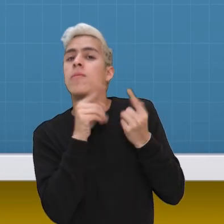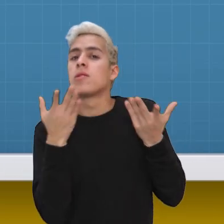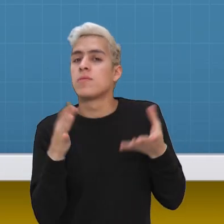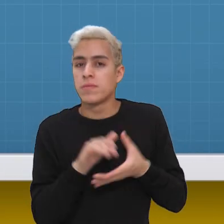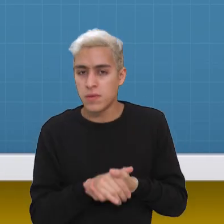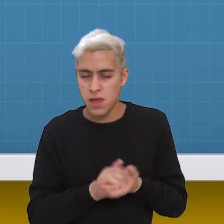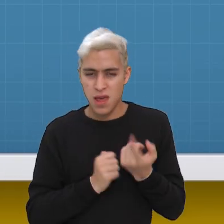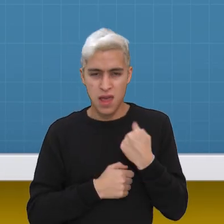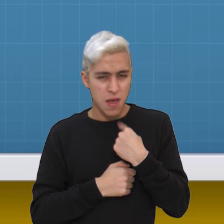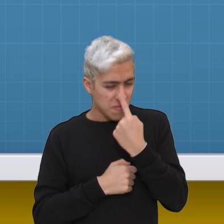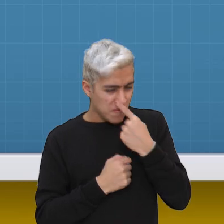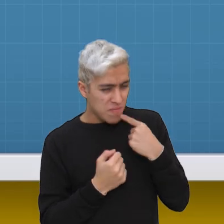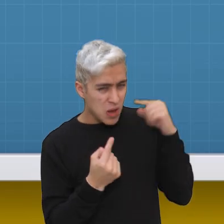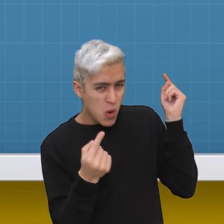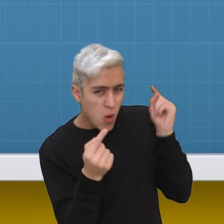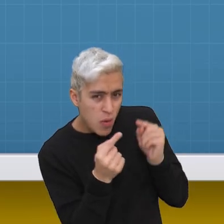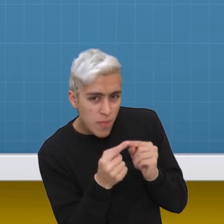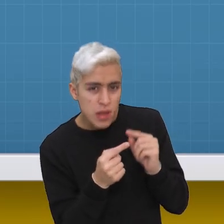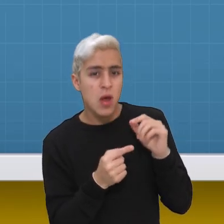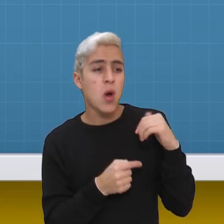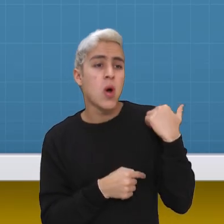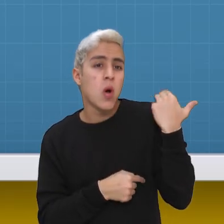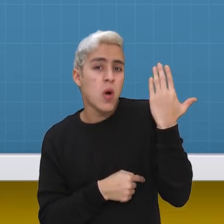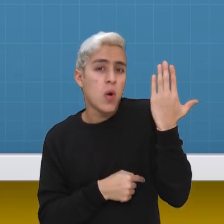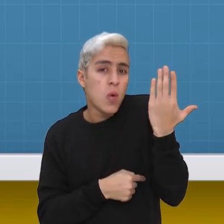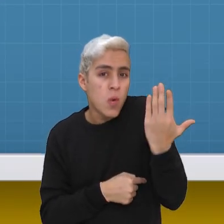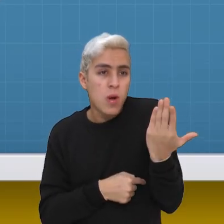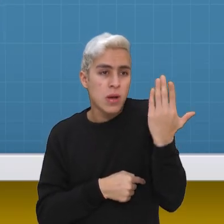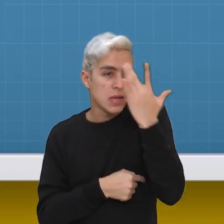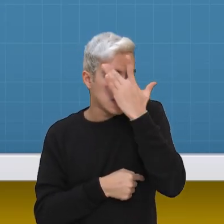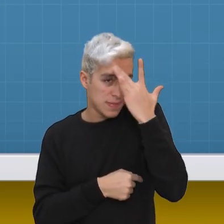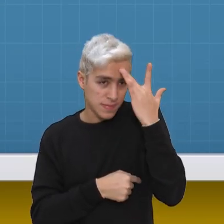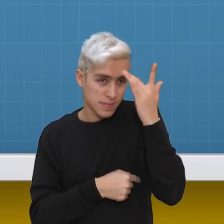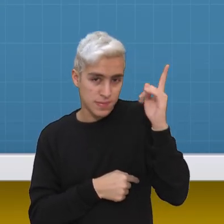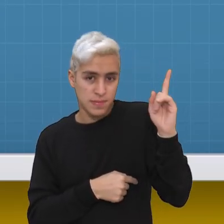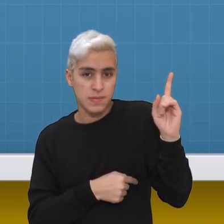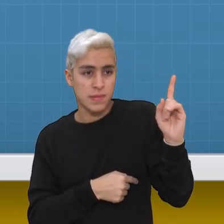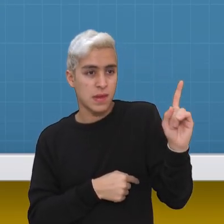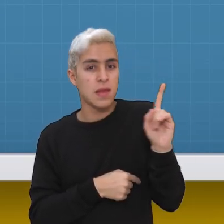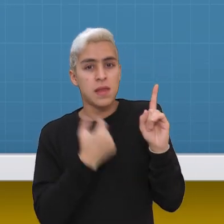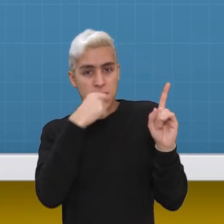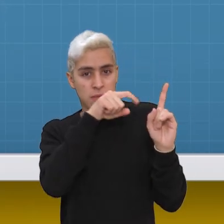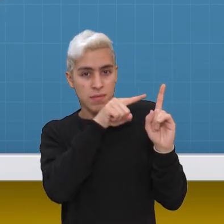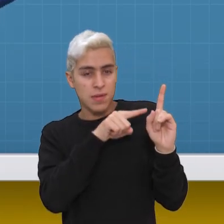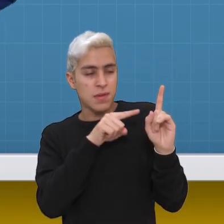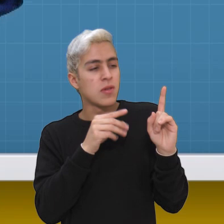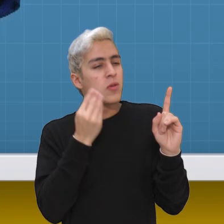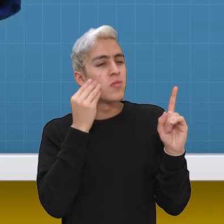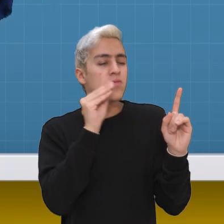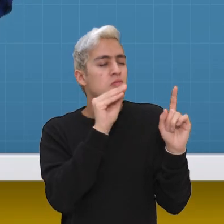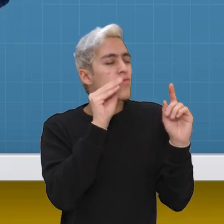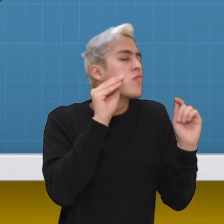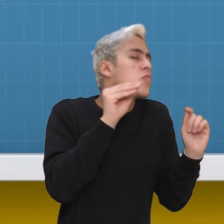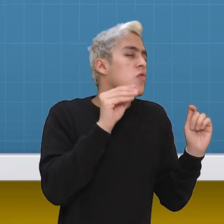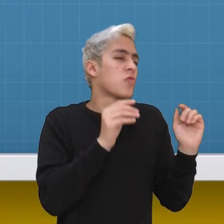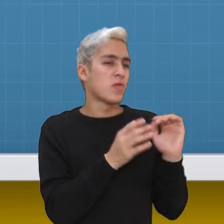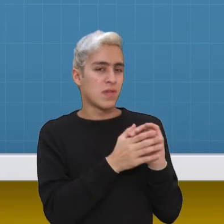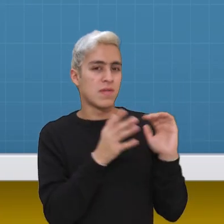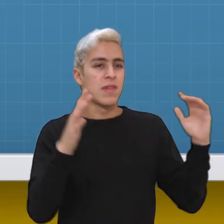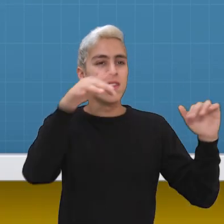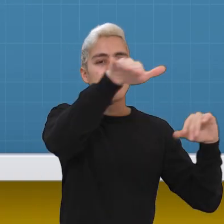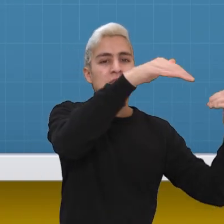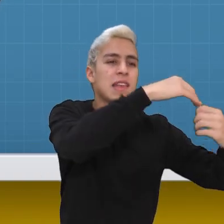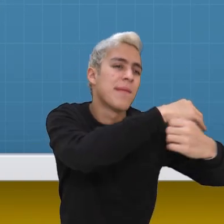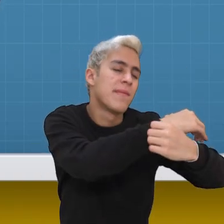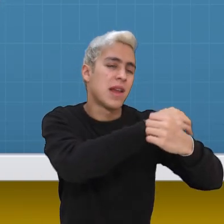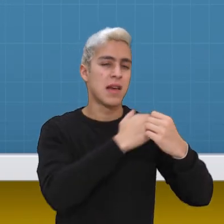Eu me identifico mais quando eu chego perto com aquela pessoa que chega perto da sua mãe e dá um beijinho e